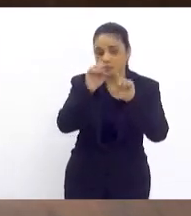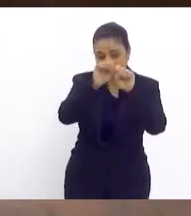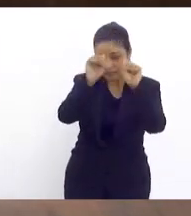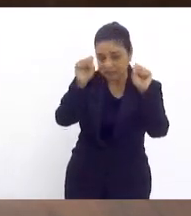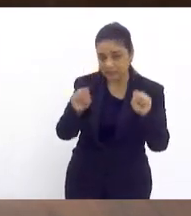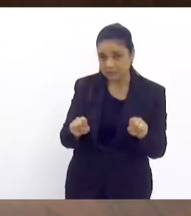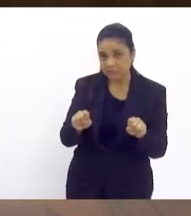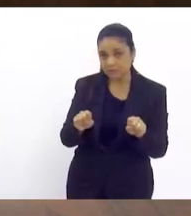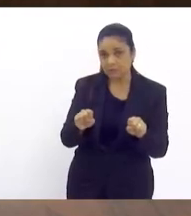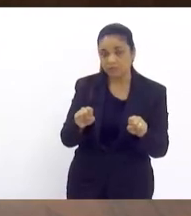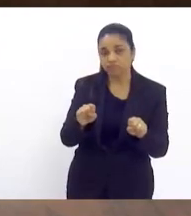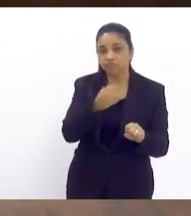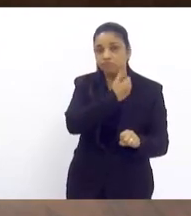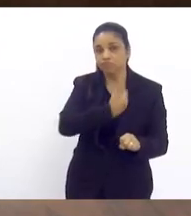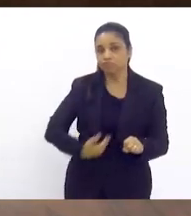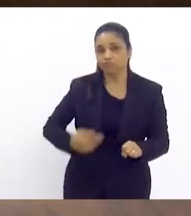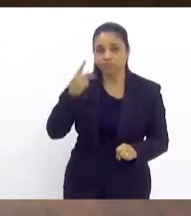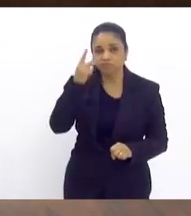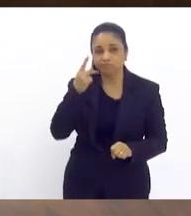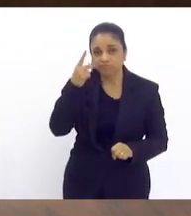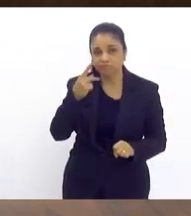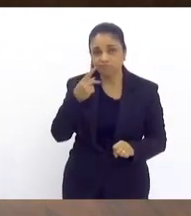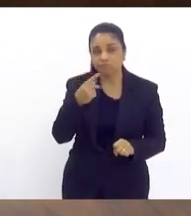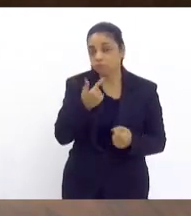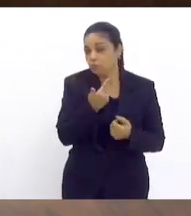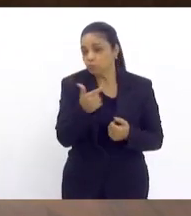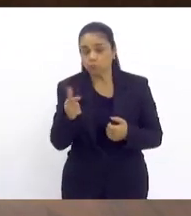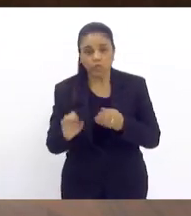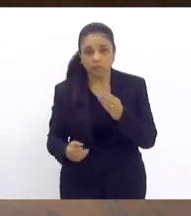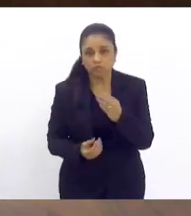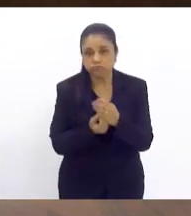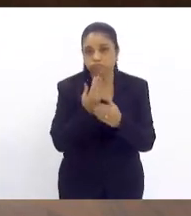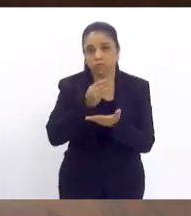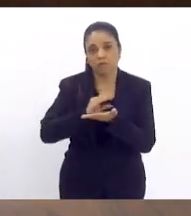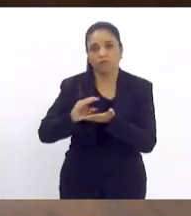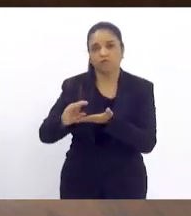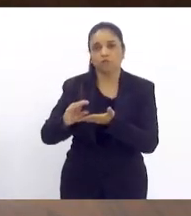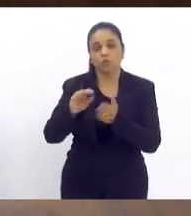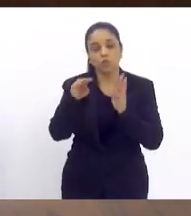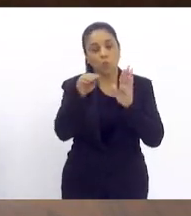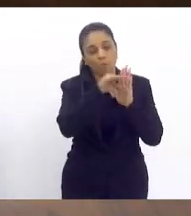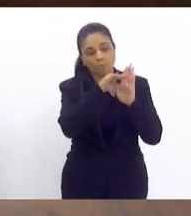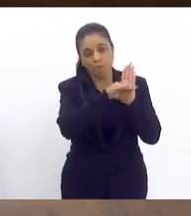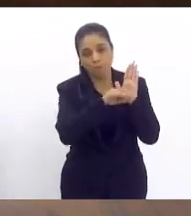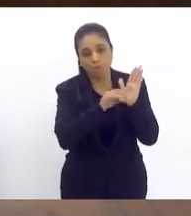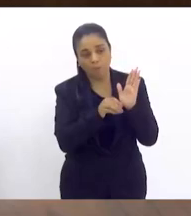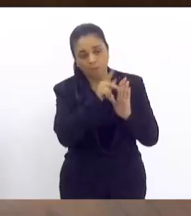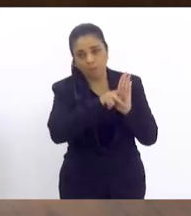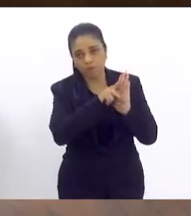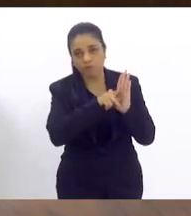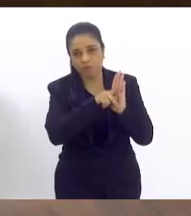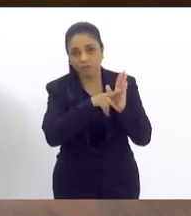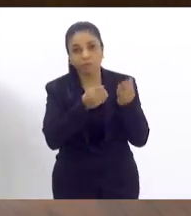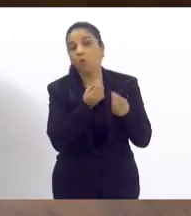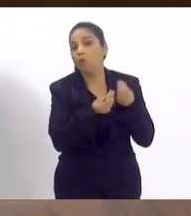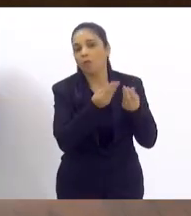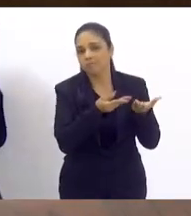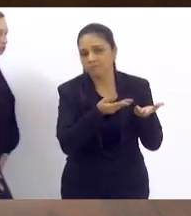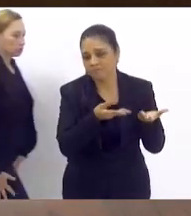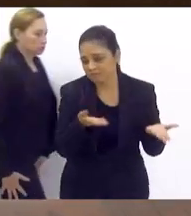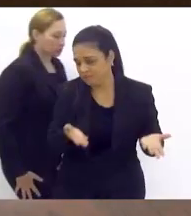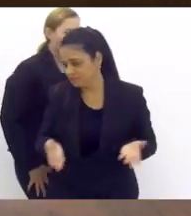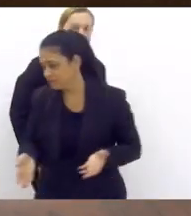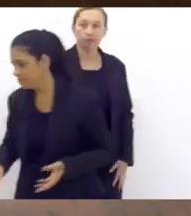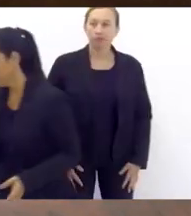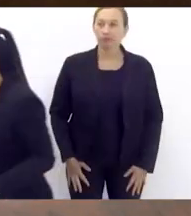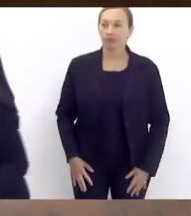política pública eu não garanto um fundo que subsidi os programas projetos que estão colocados ali não tem como é Tem que ter um fundo vinculado uma